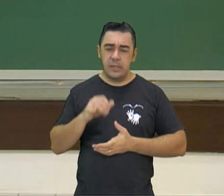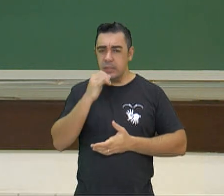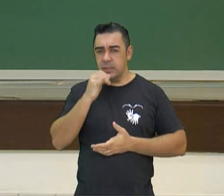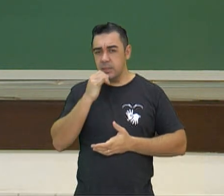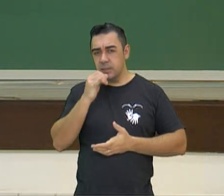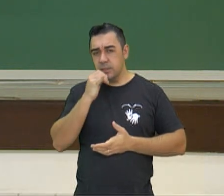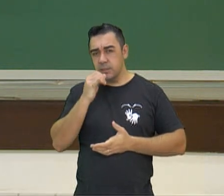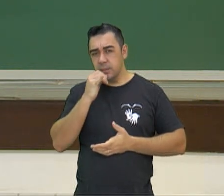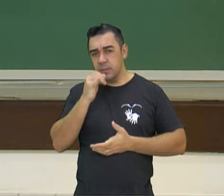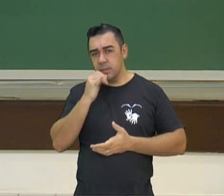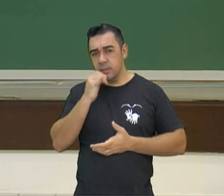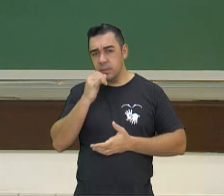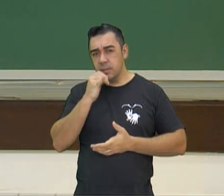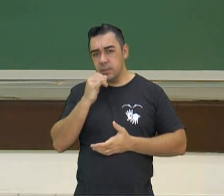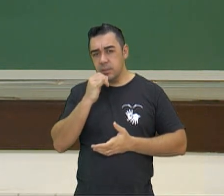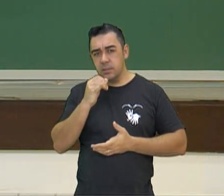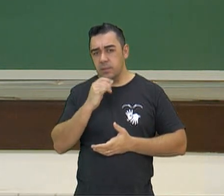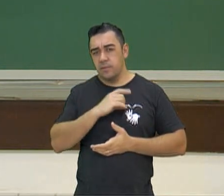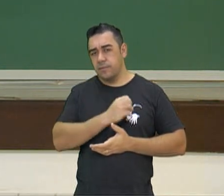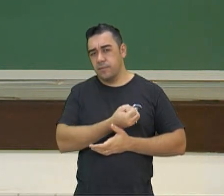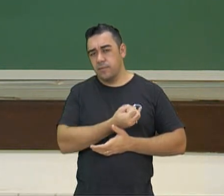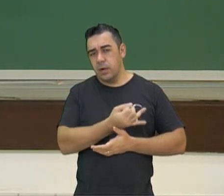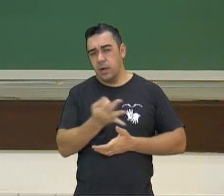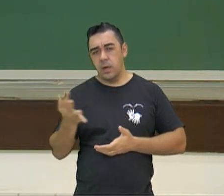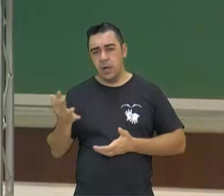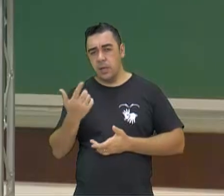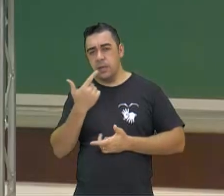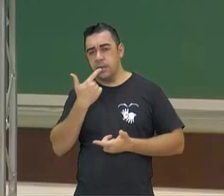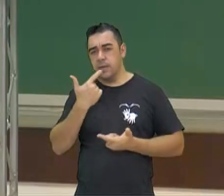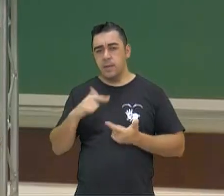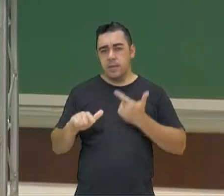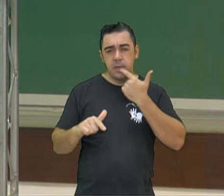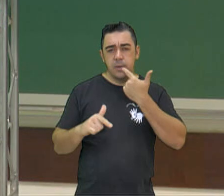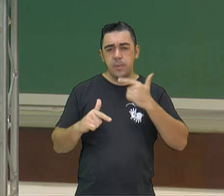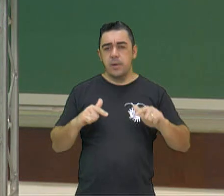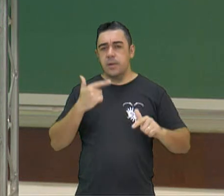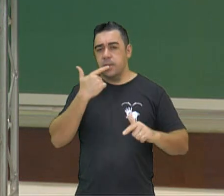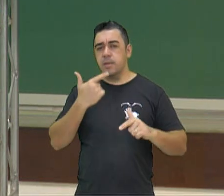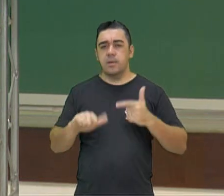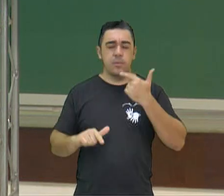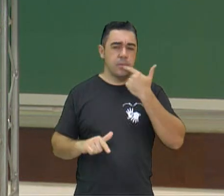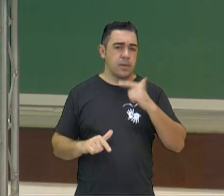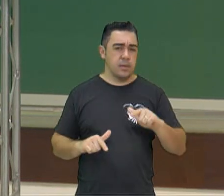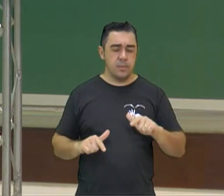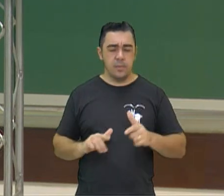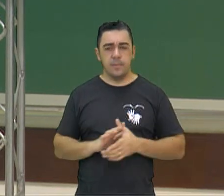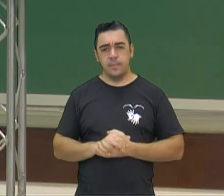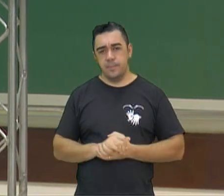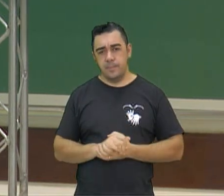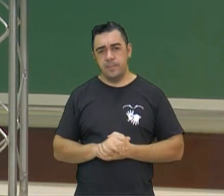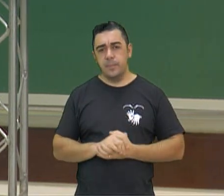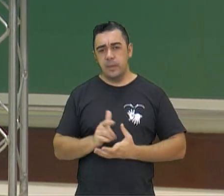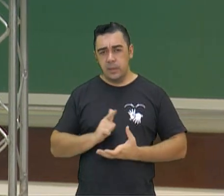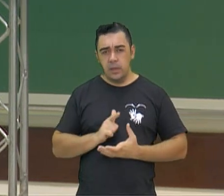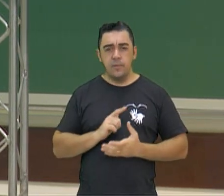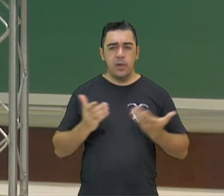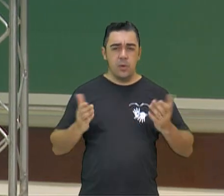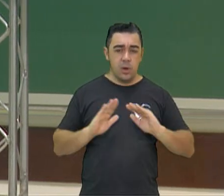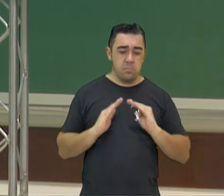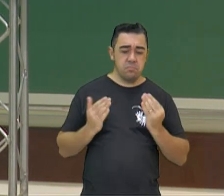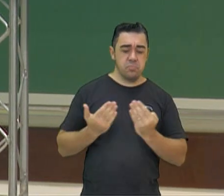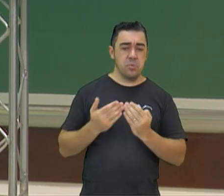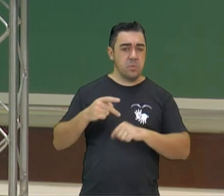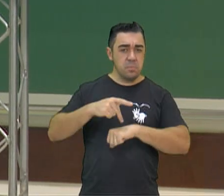termo que está vindo na cabeça aqui, dezenas de línguas, de idiomas, e que foram postos dentro do